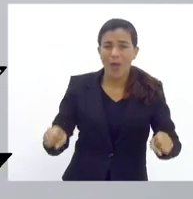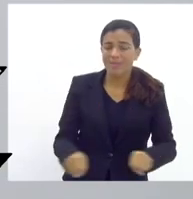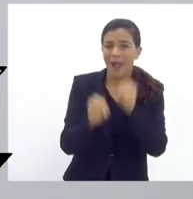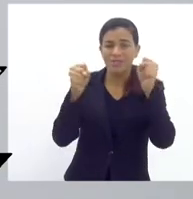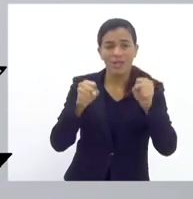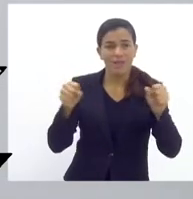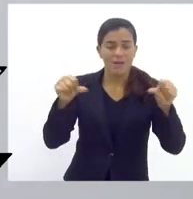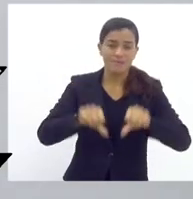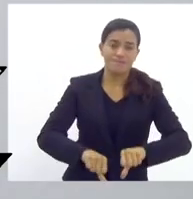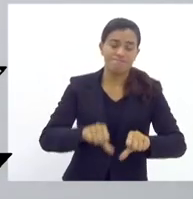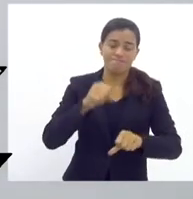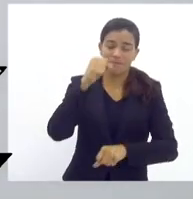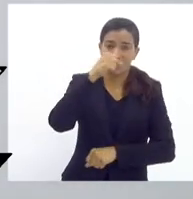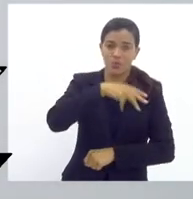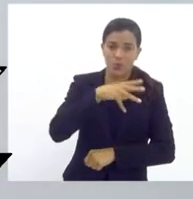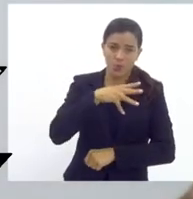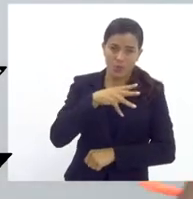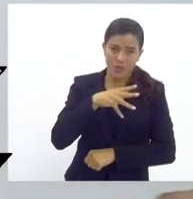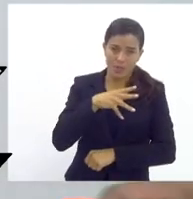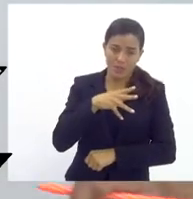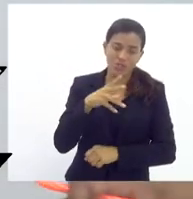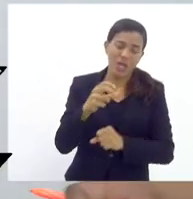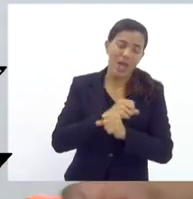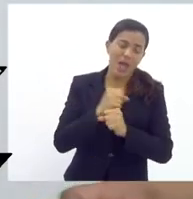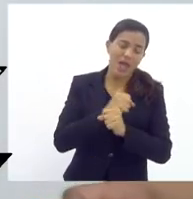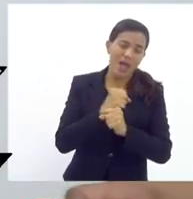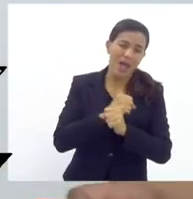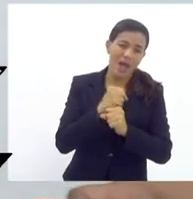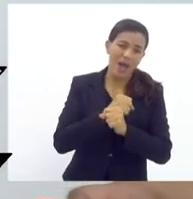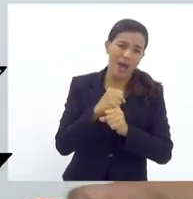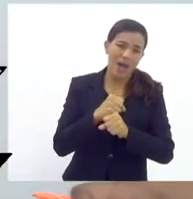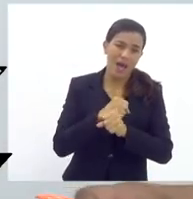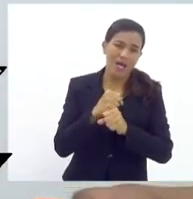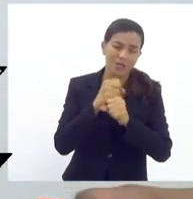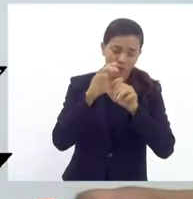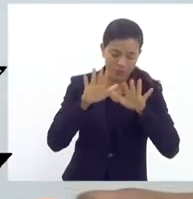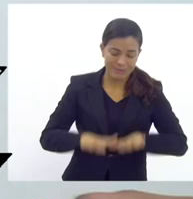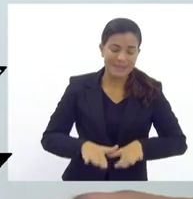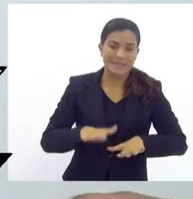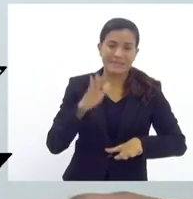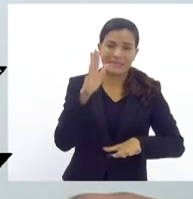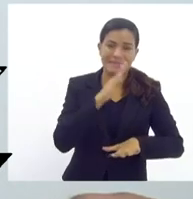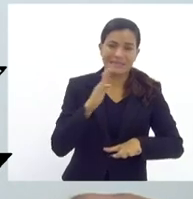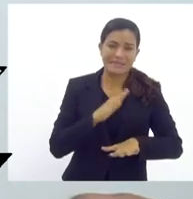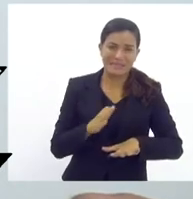que toma conta desse país Há muitos há muitos e muitos anos amanhã